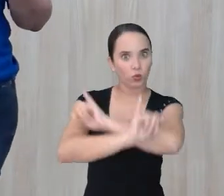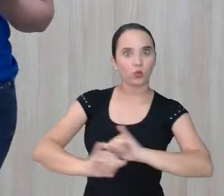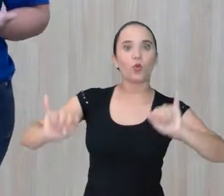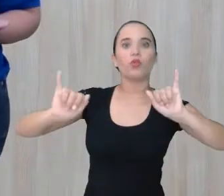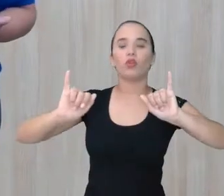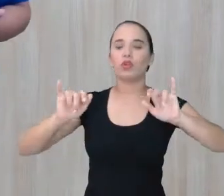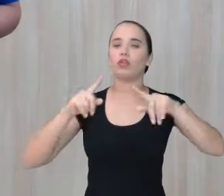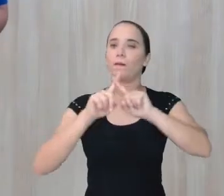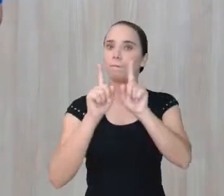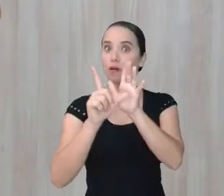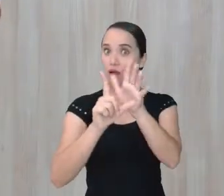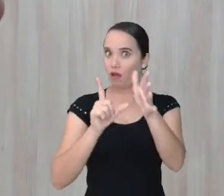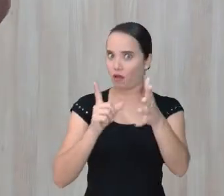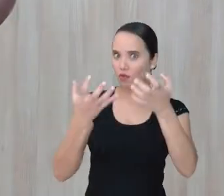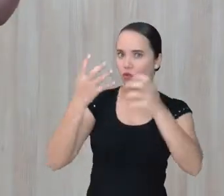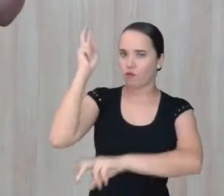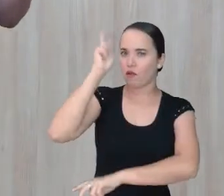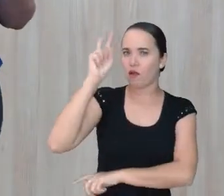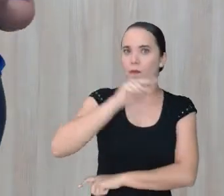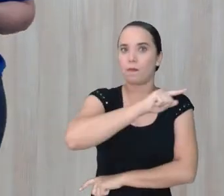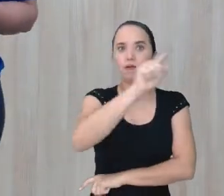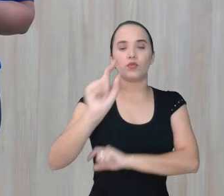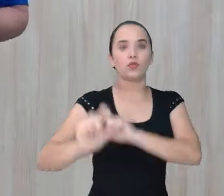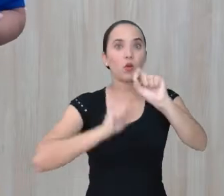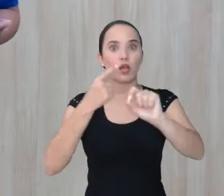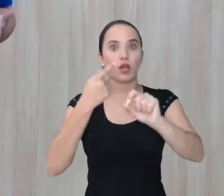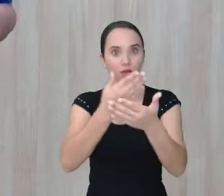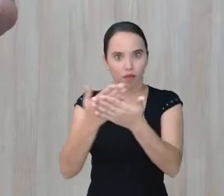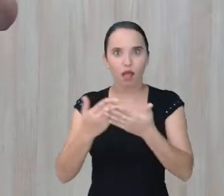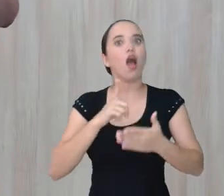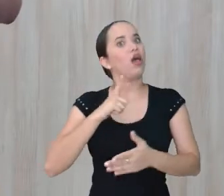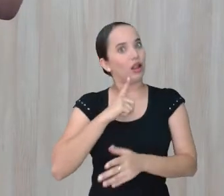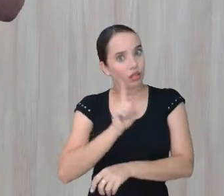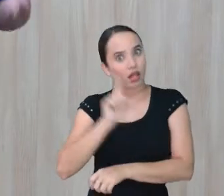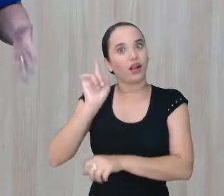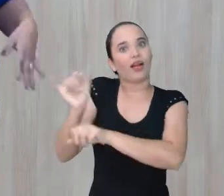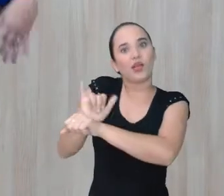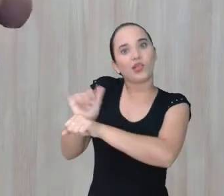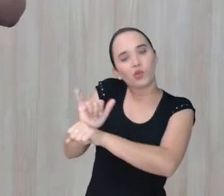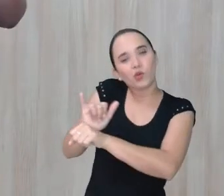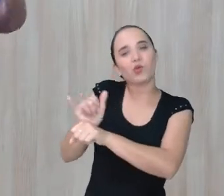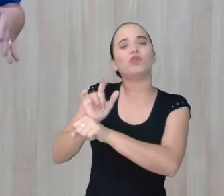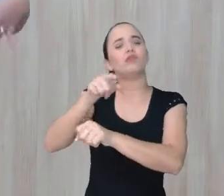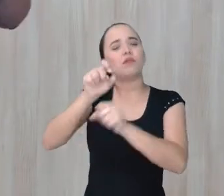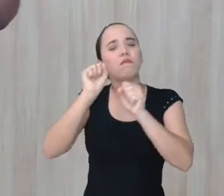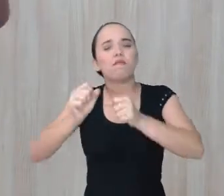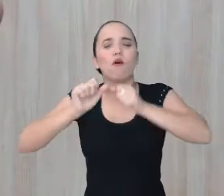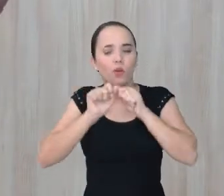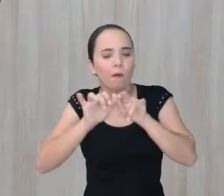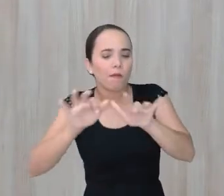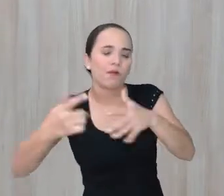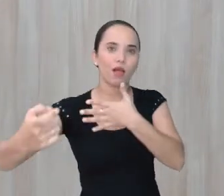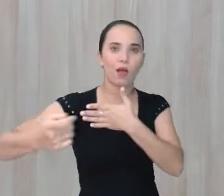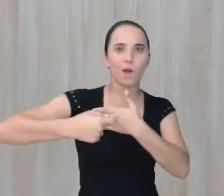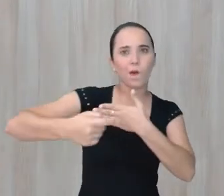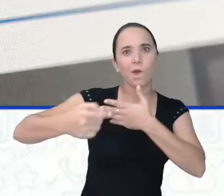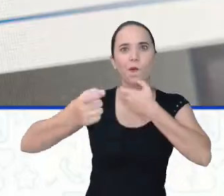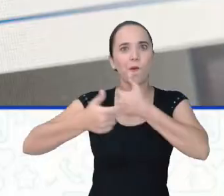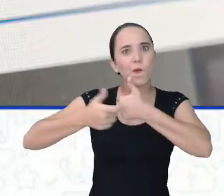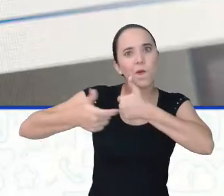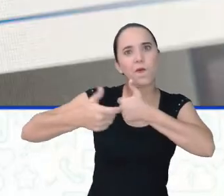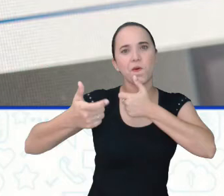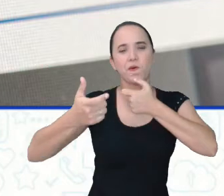lembrar você que esta aula fica disponível no YouTube para que você vá lá, compartilhe, curta,